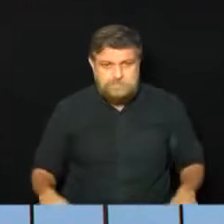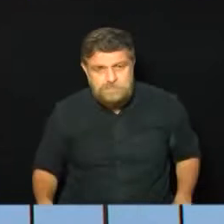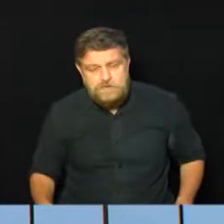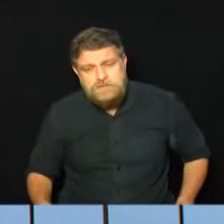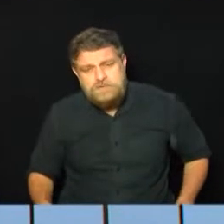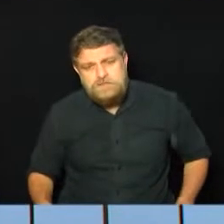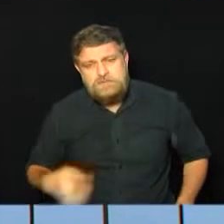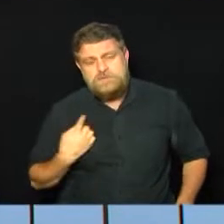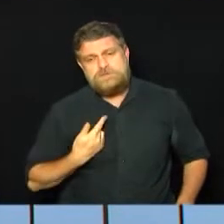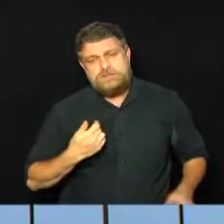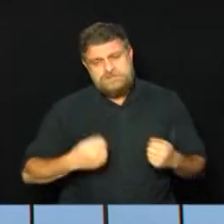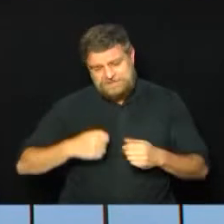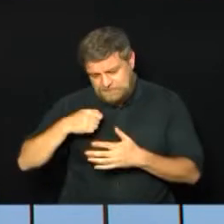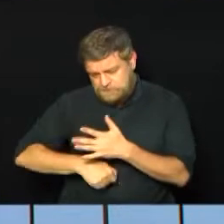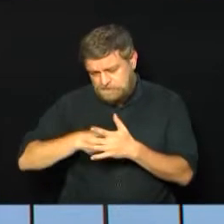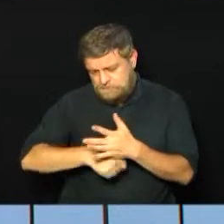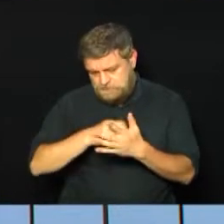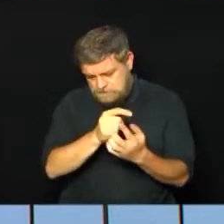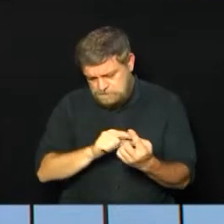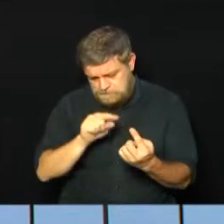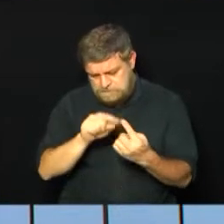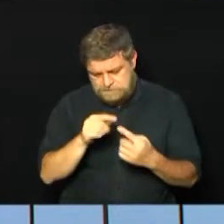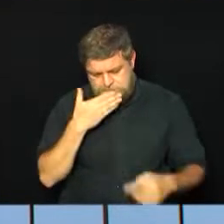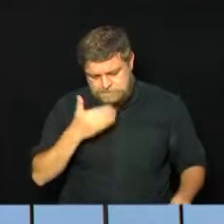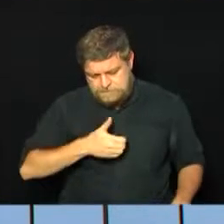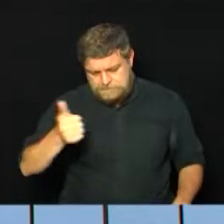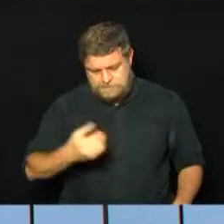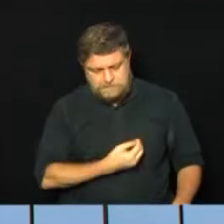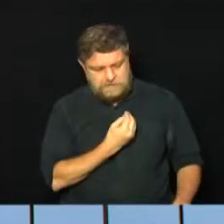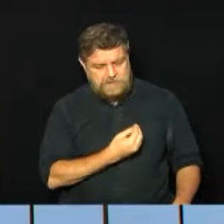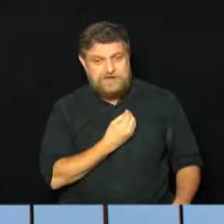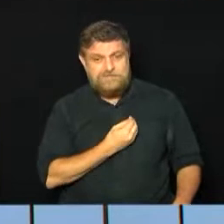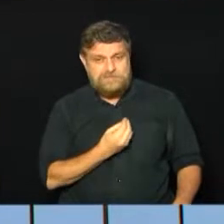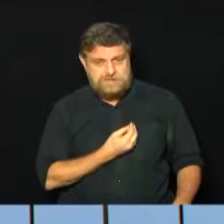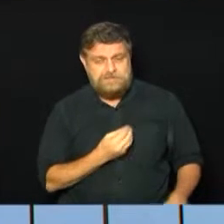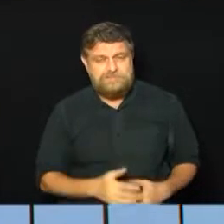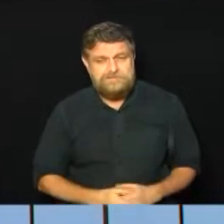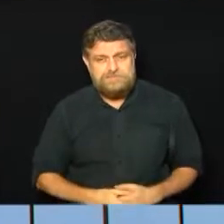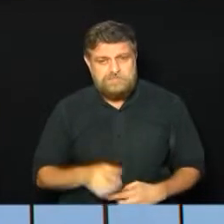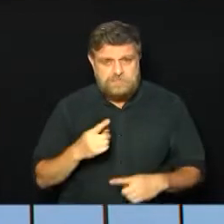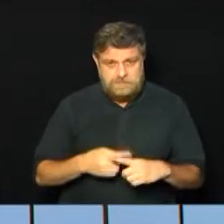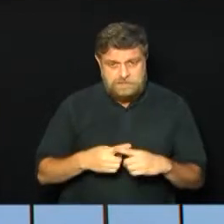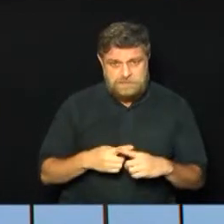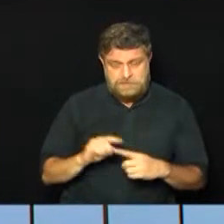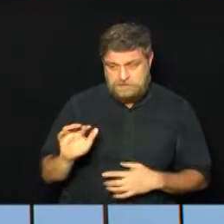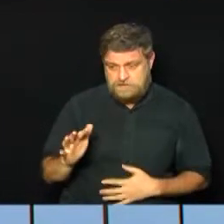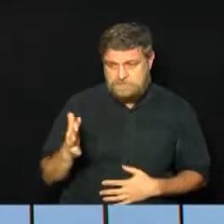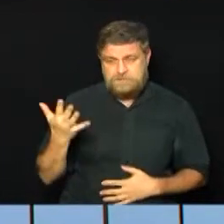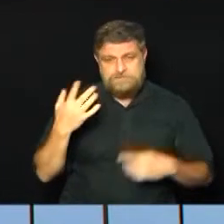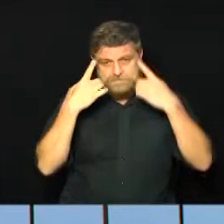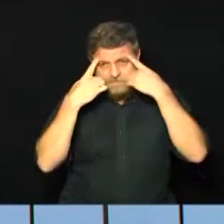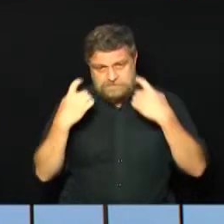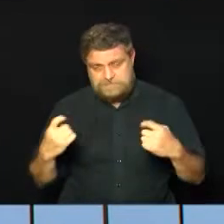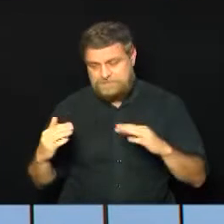E a gente tem que lutar em todos os sentidos para melhorar a vida das pessoas de uma maneira geral, porque quando acontece essa violência dentro